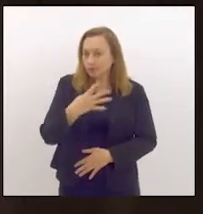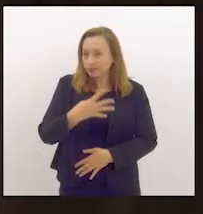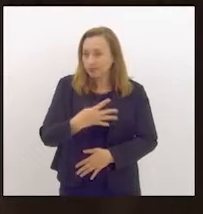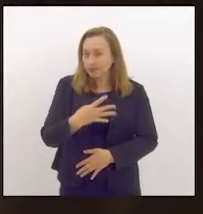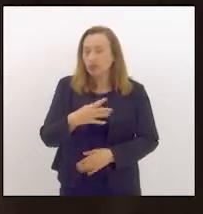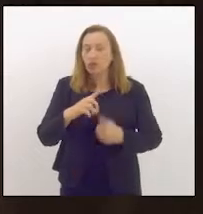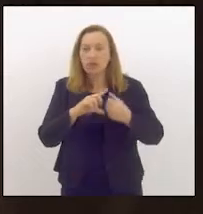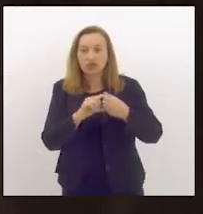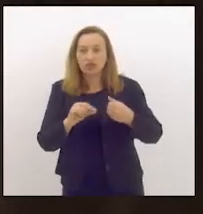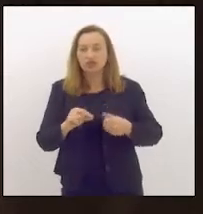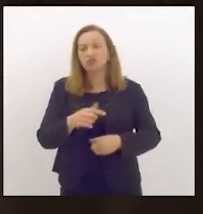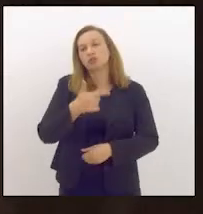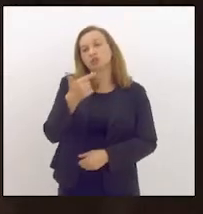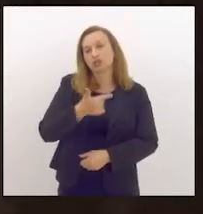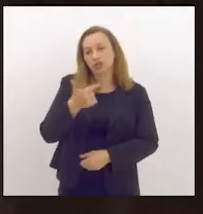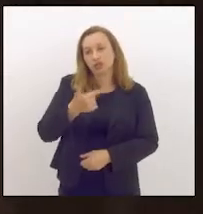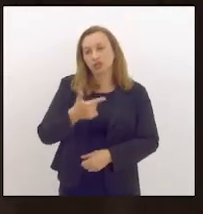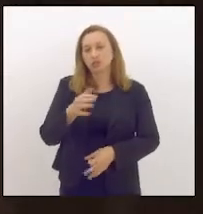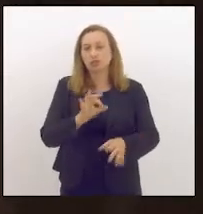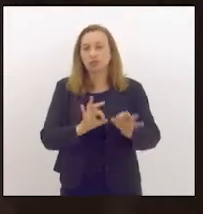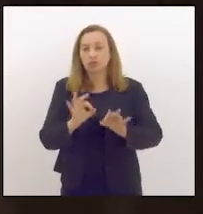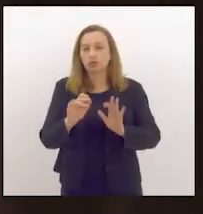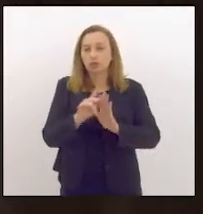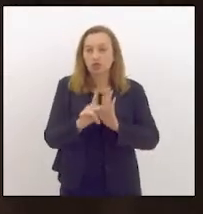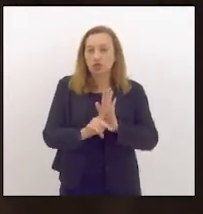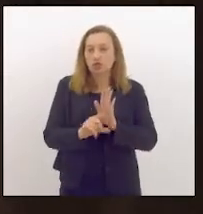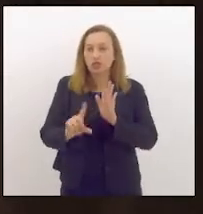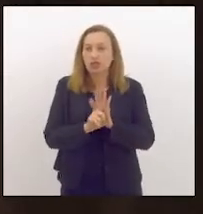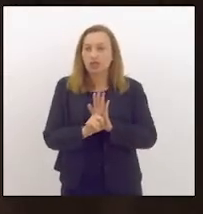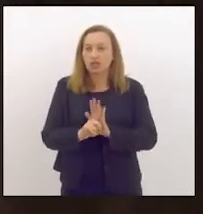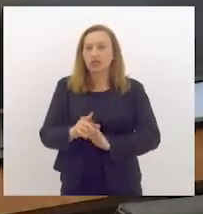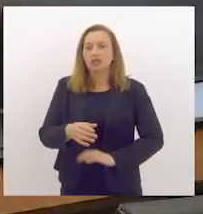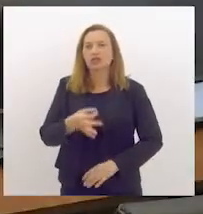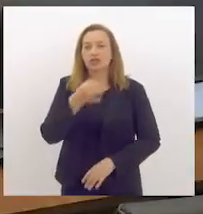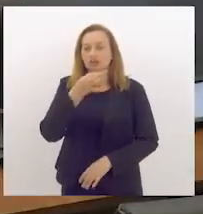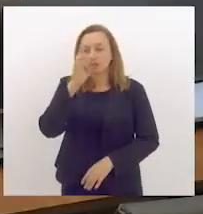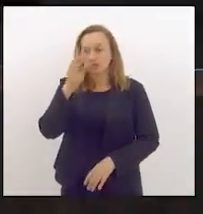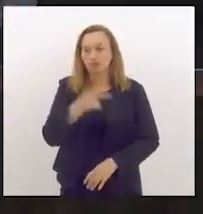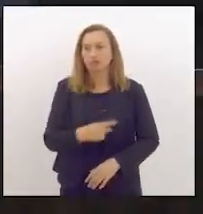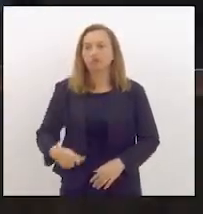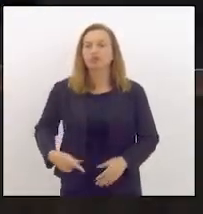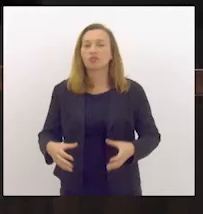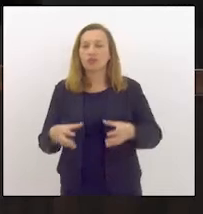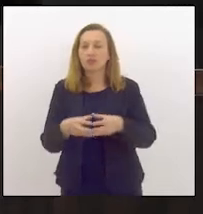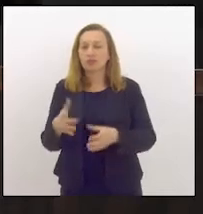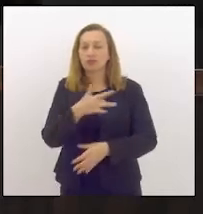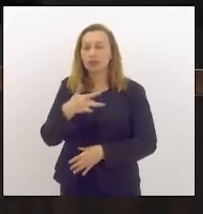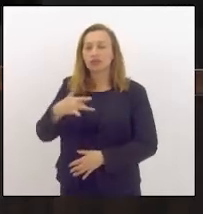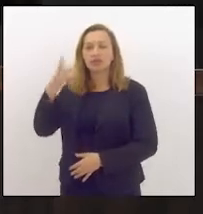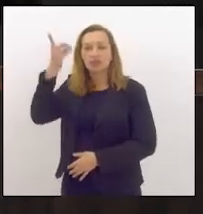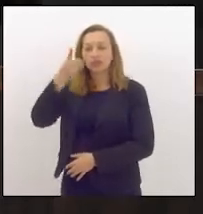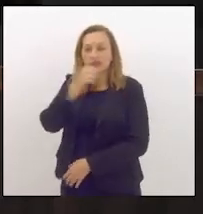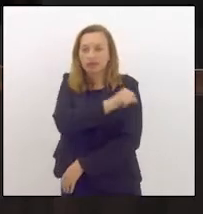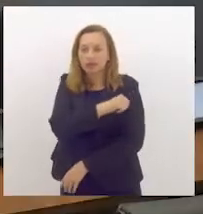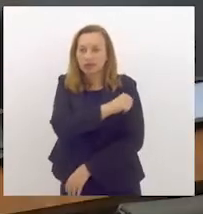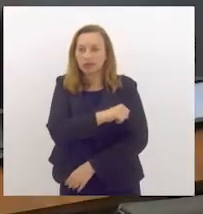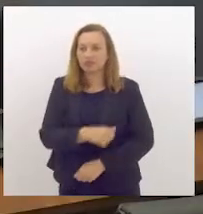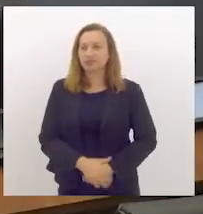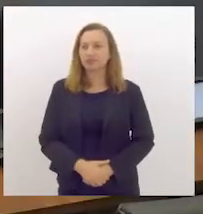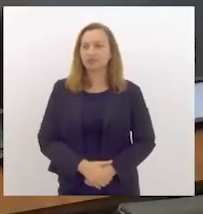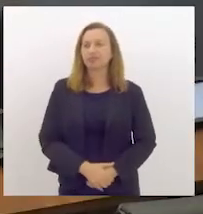do artigo 2º do projeto de lei é o parecer super pela saúde da enfermeira